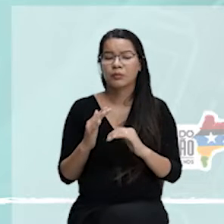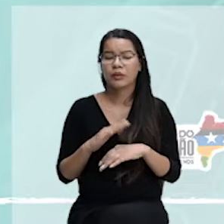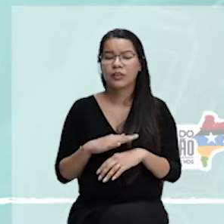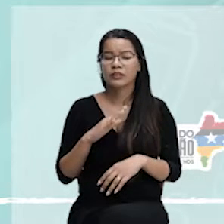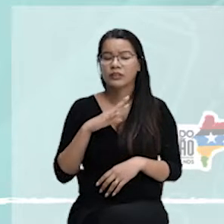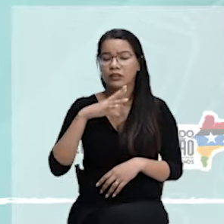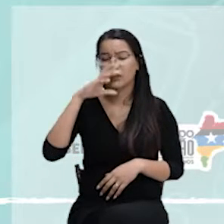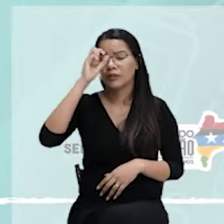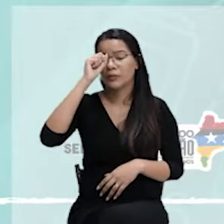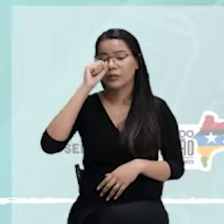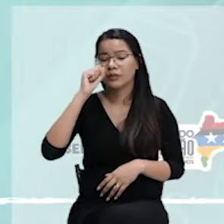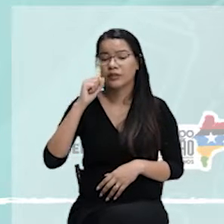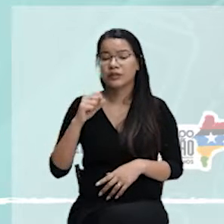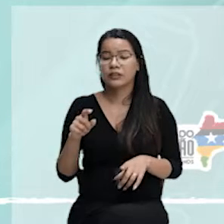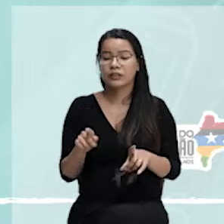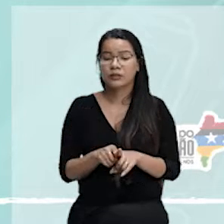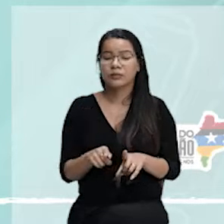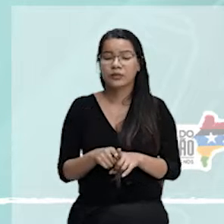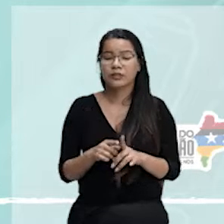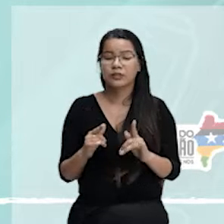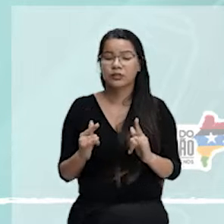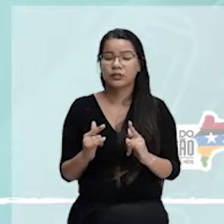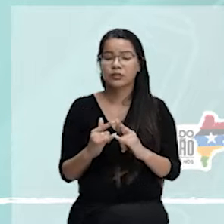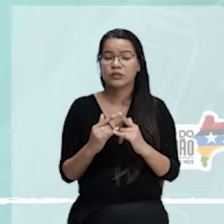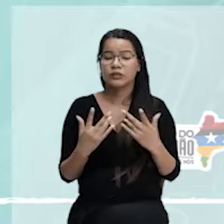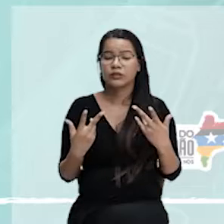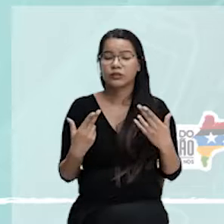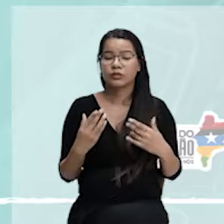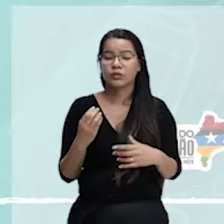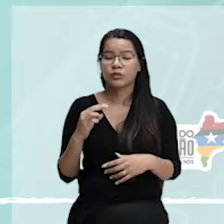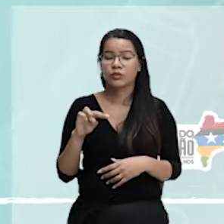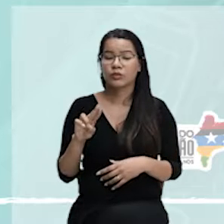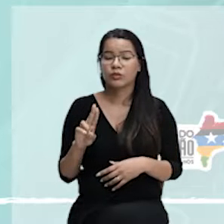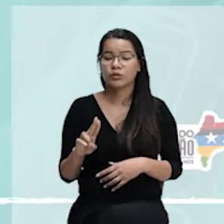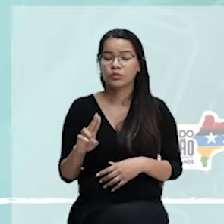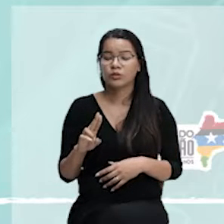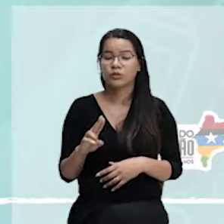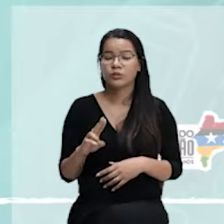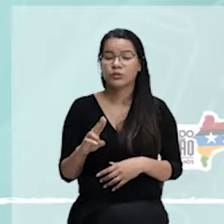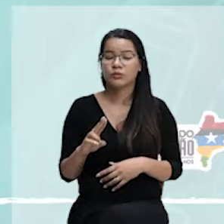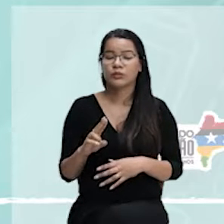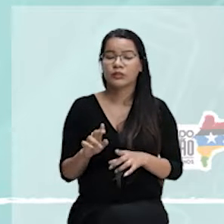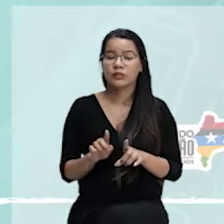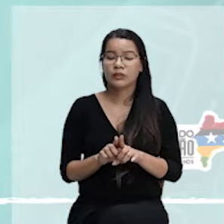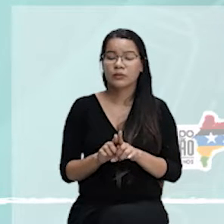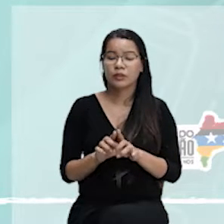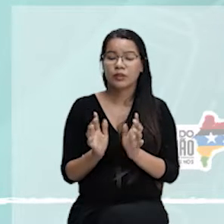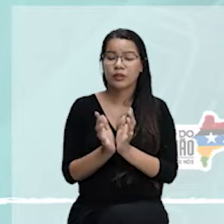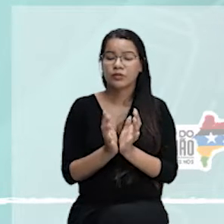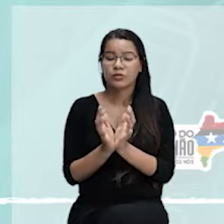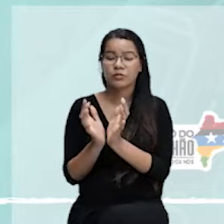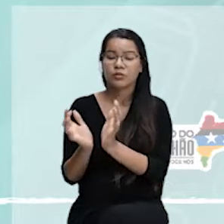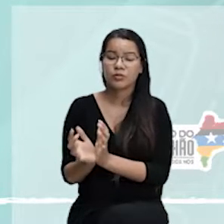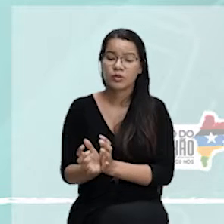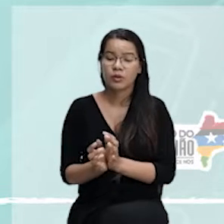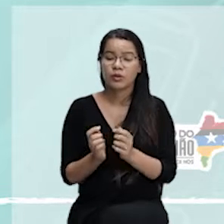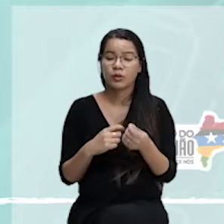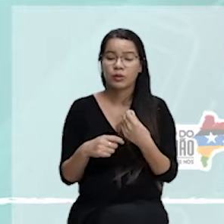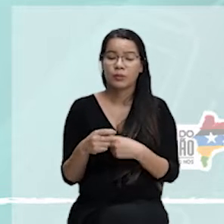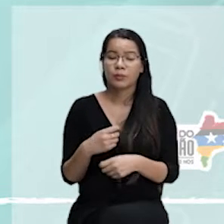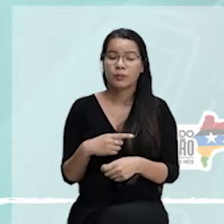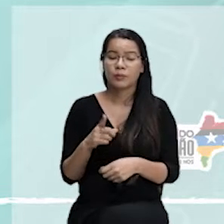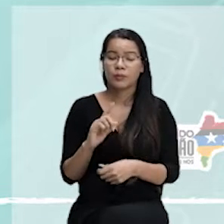E as instituições supranacionais como a ONU, Organização das Nações Unidas, e os blocos econômicos ainda não estão adequados